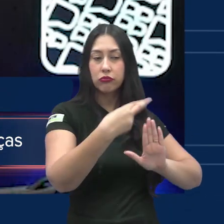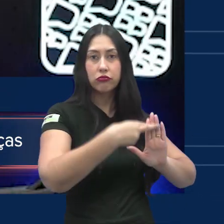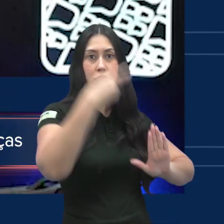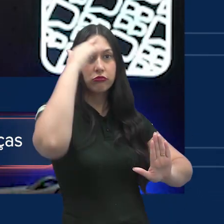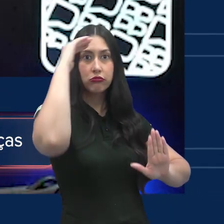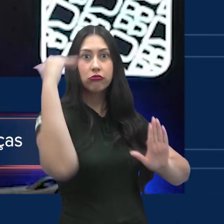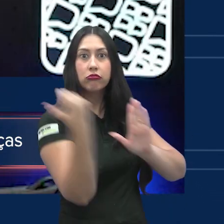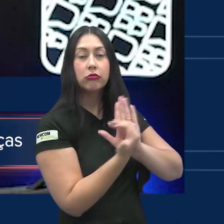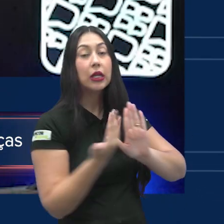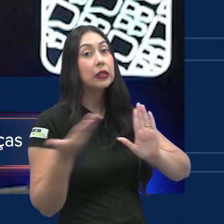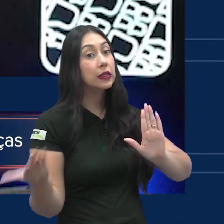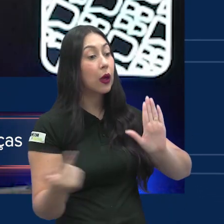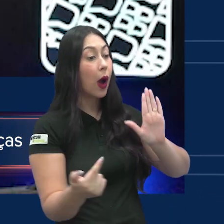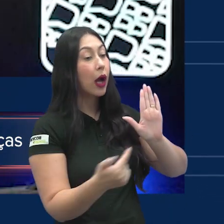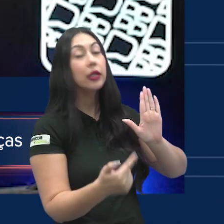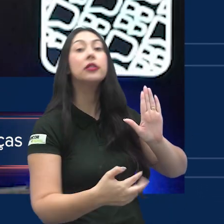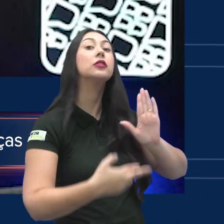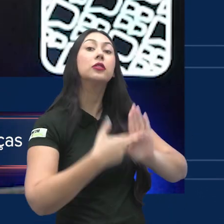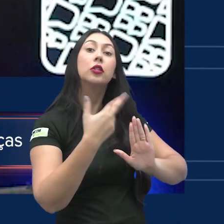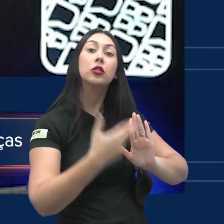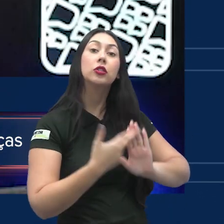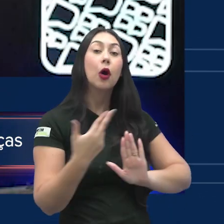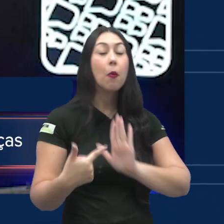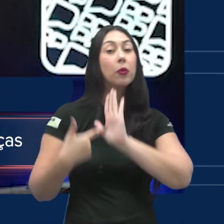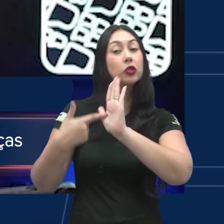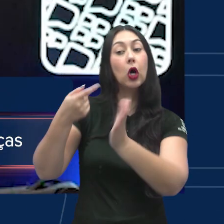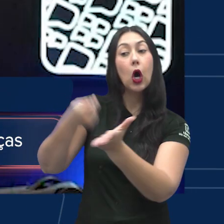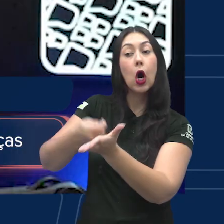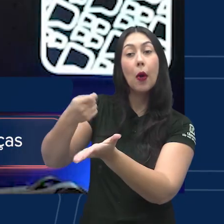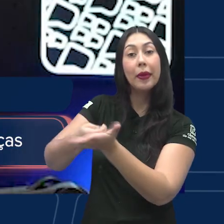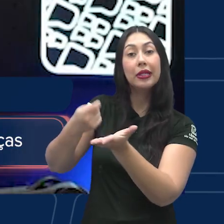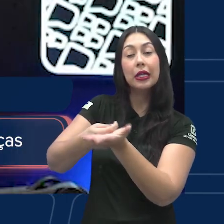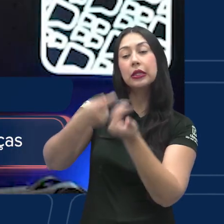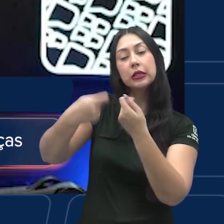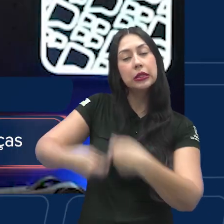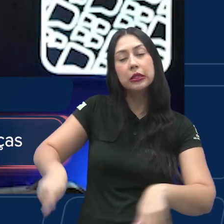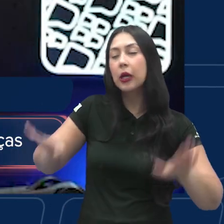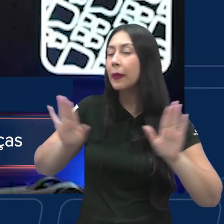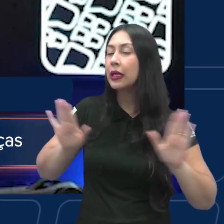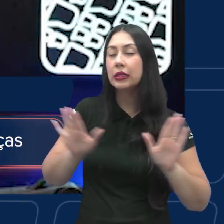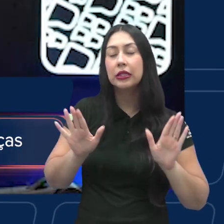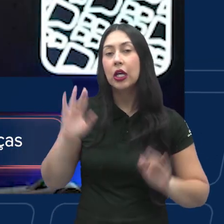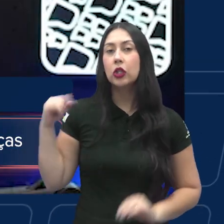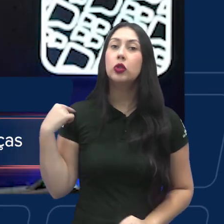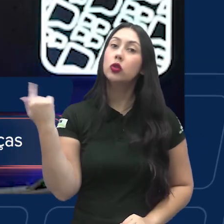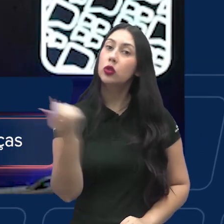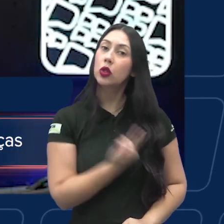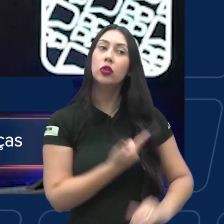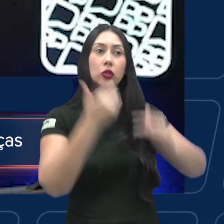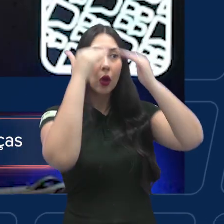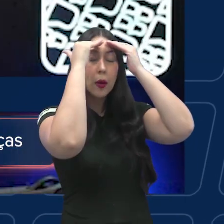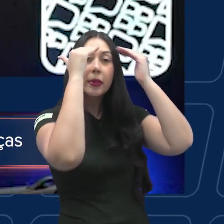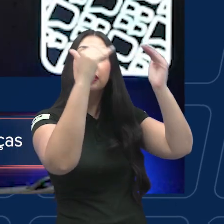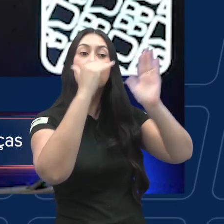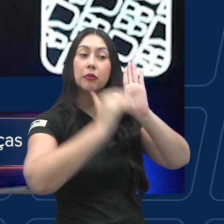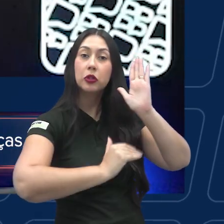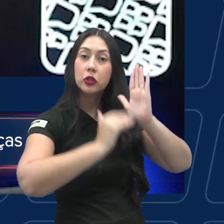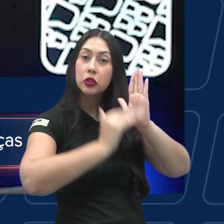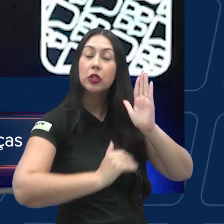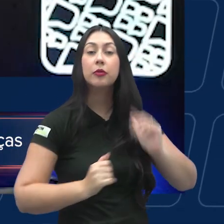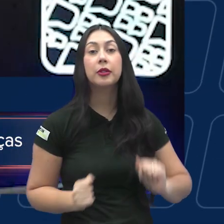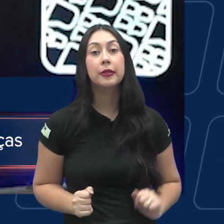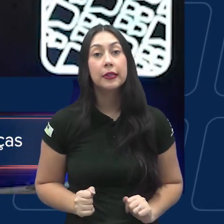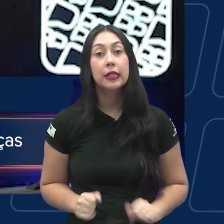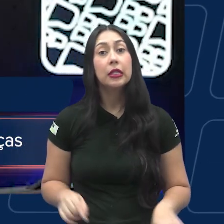resolução cita. Como a resolução deixou de exigir a baliza, a manobra de precisão, a gente aqui é obrigado a retirar ela do